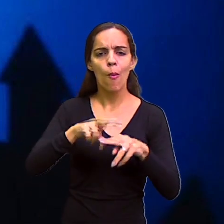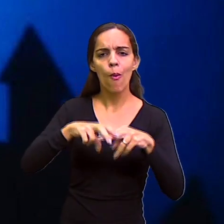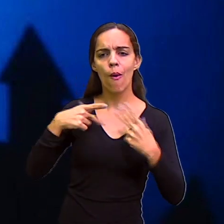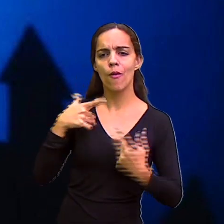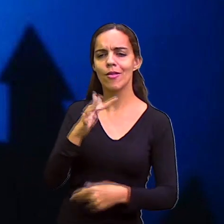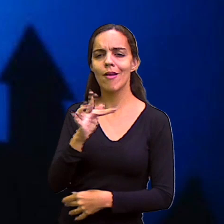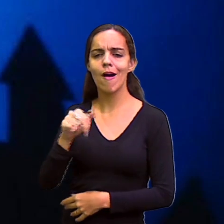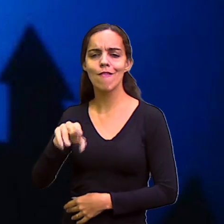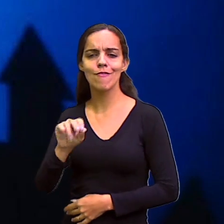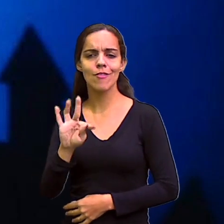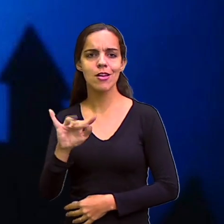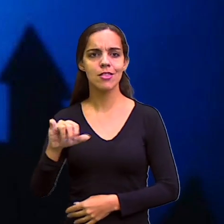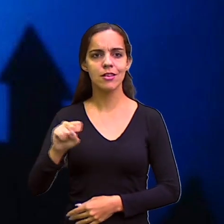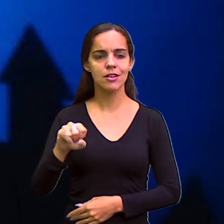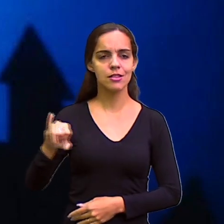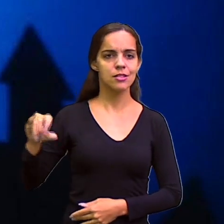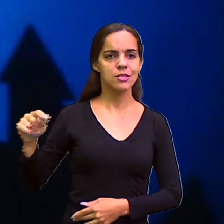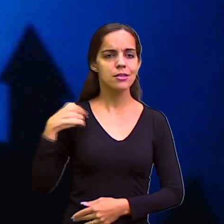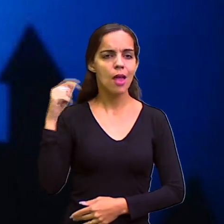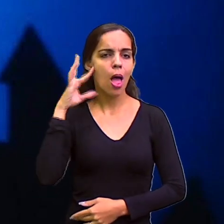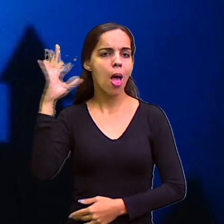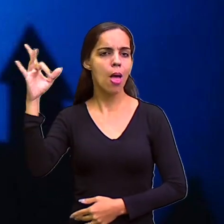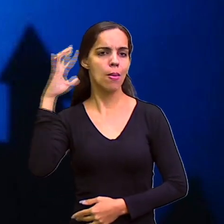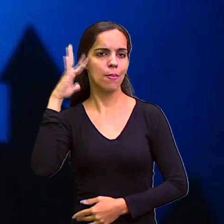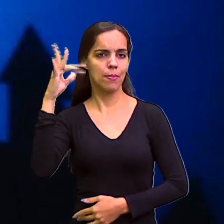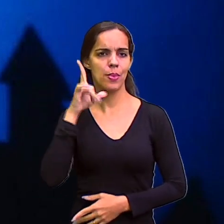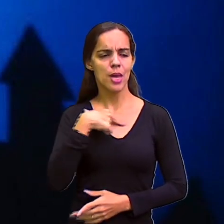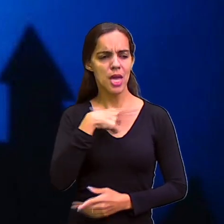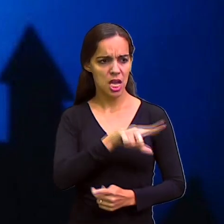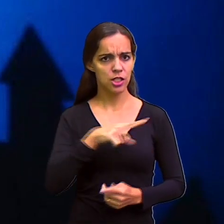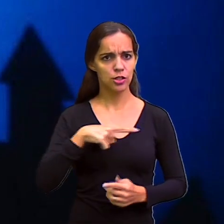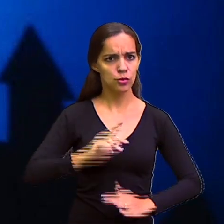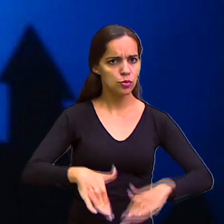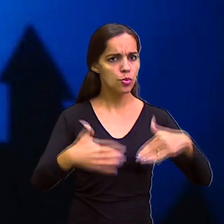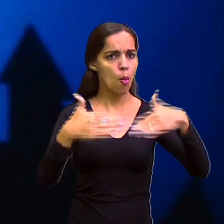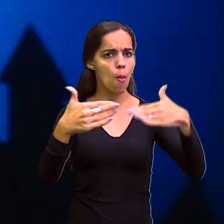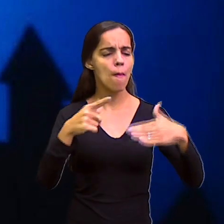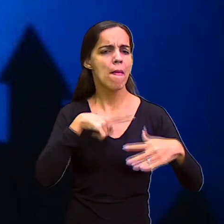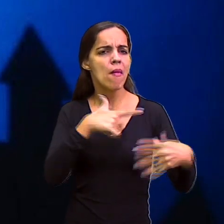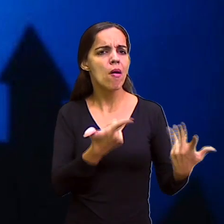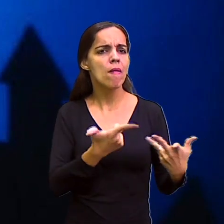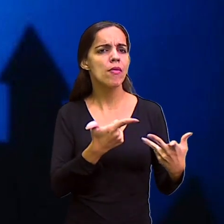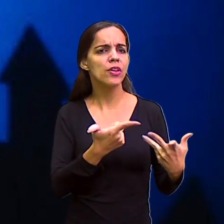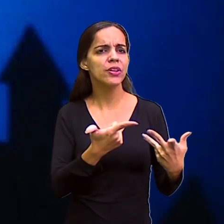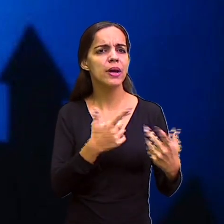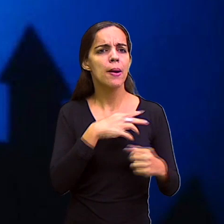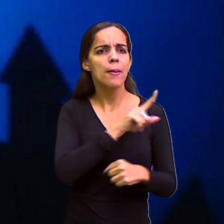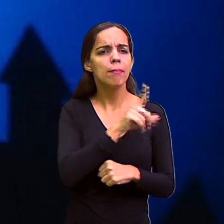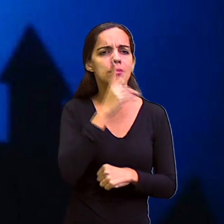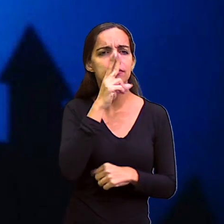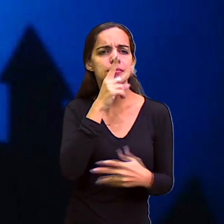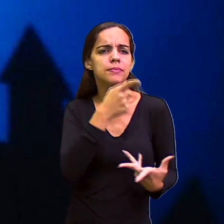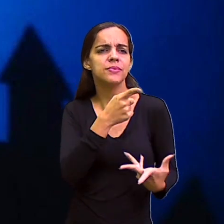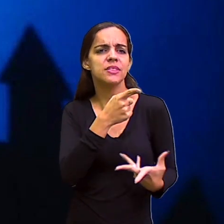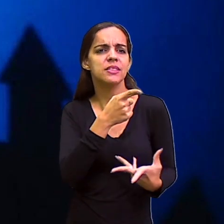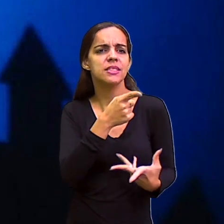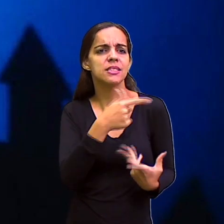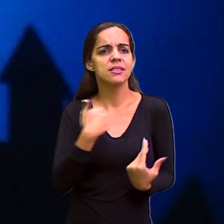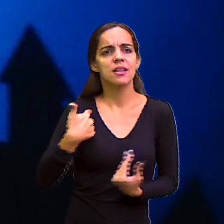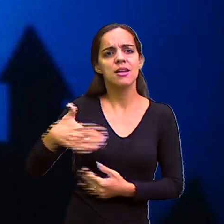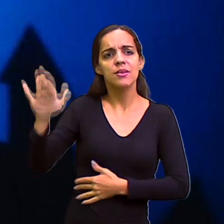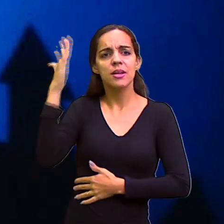fantasia e a realidade. Esse tipo de projeção de sombras é uma forma divertida de interligar